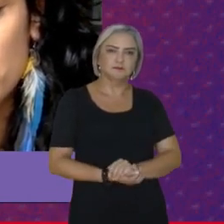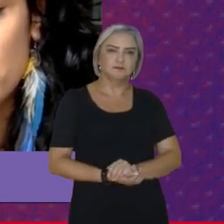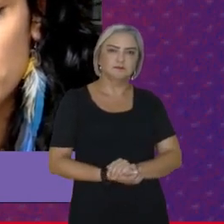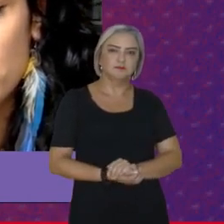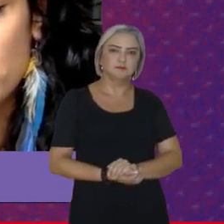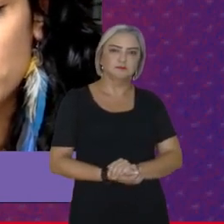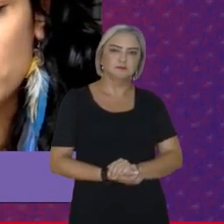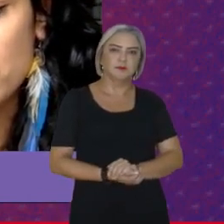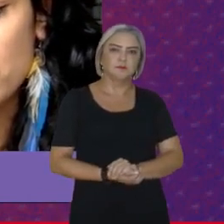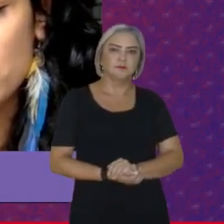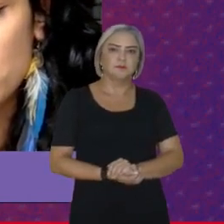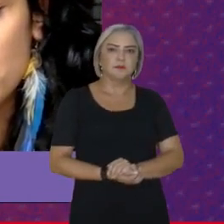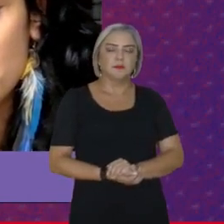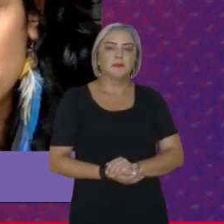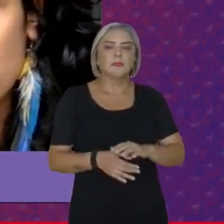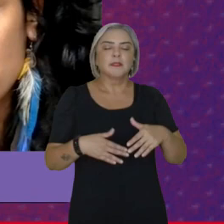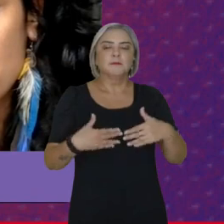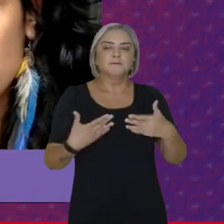Ok, então vamos lá.